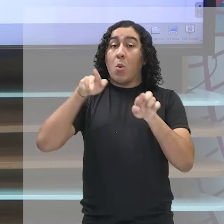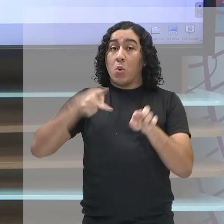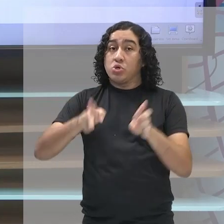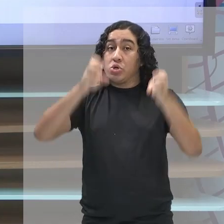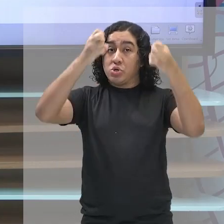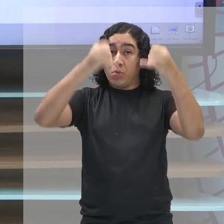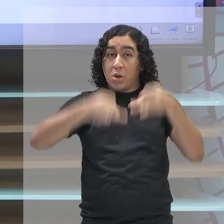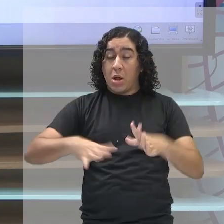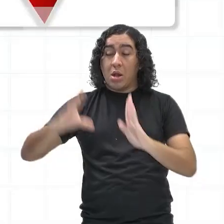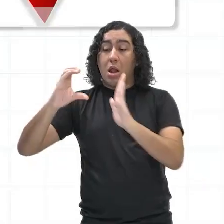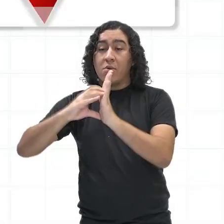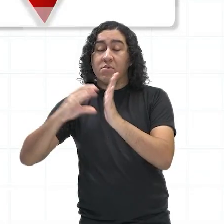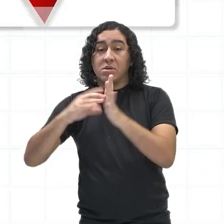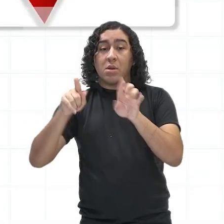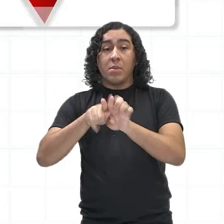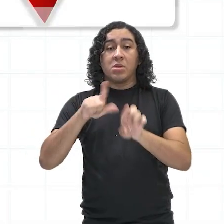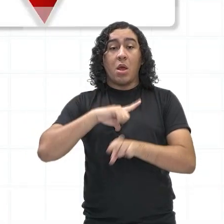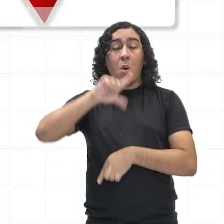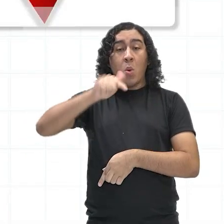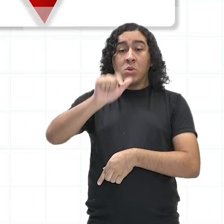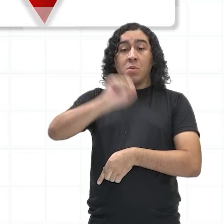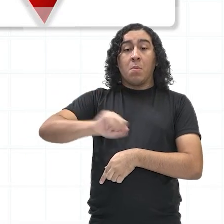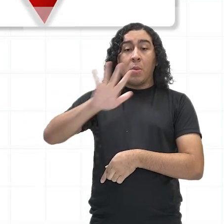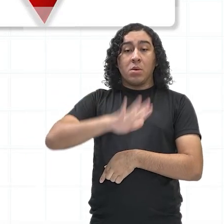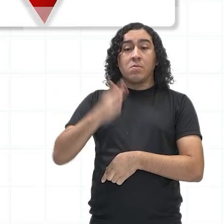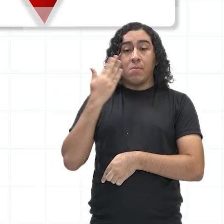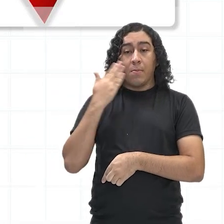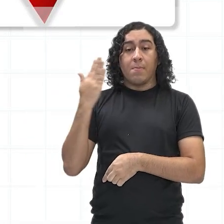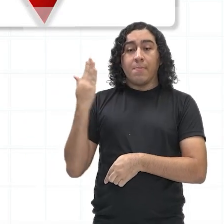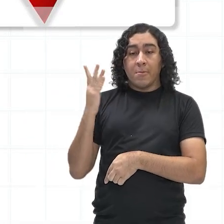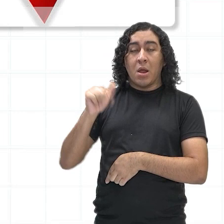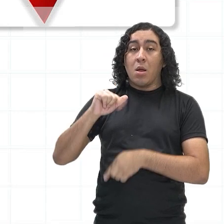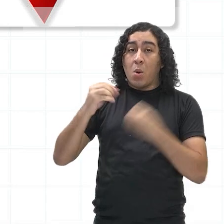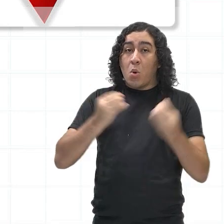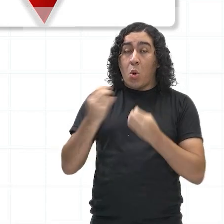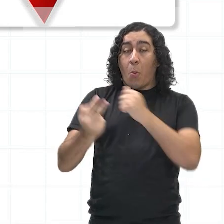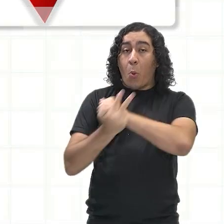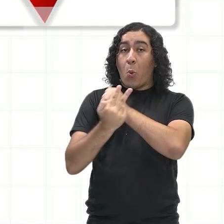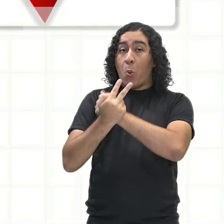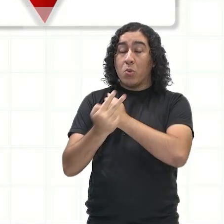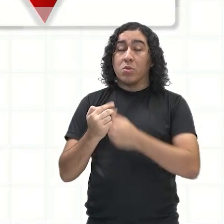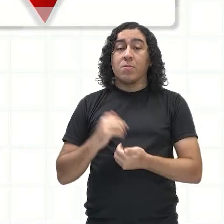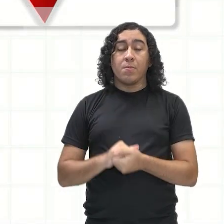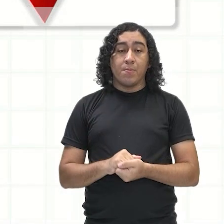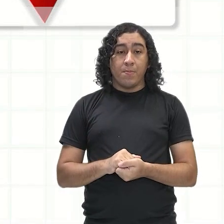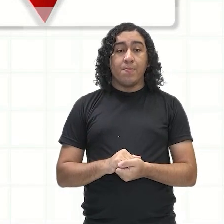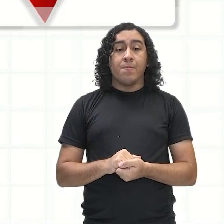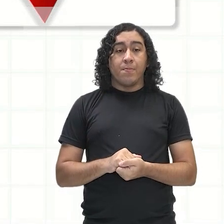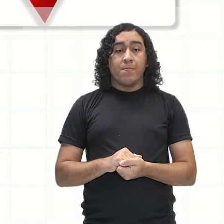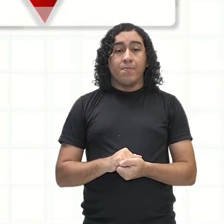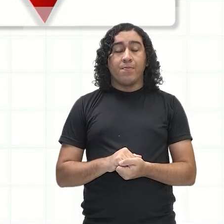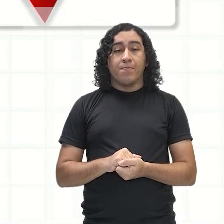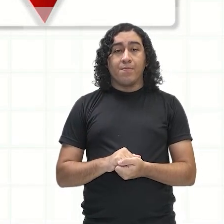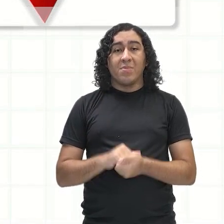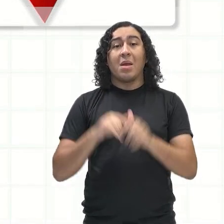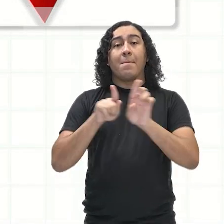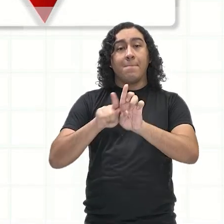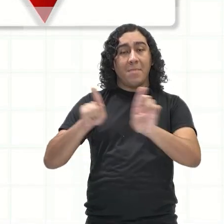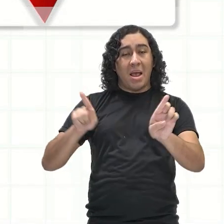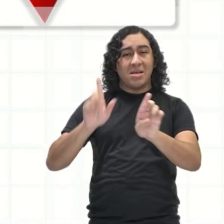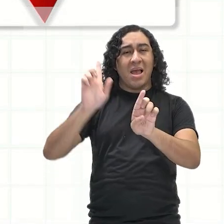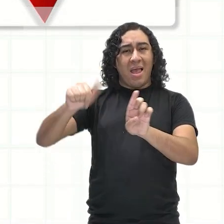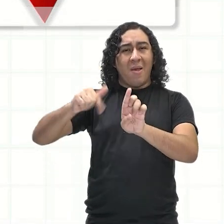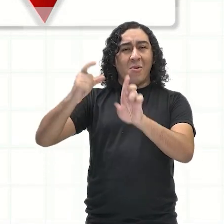gente observa uma outra imagem, né? Falando ali sobre o tratamento. O tratamento não garante a cura da